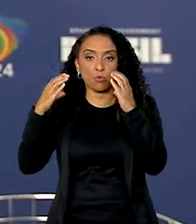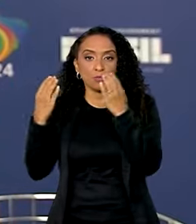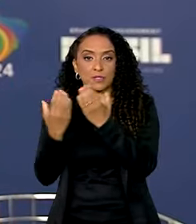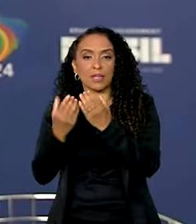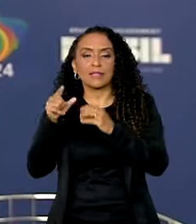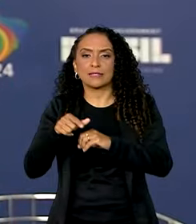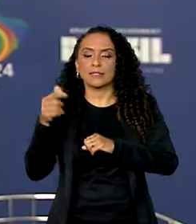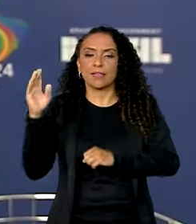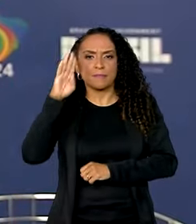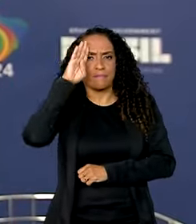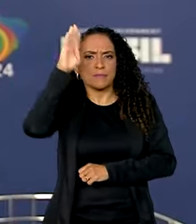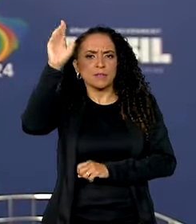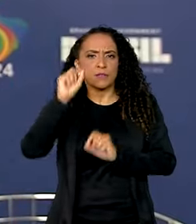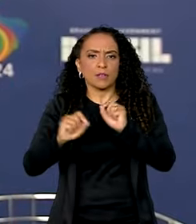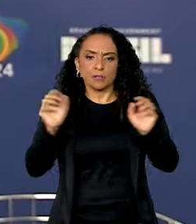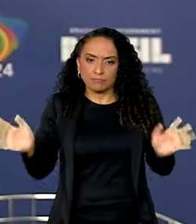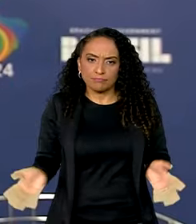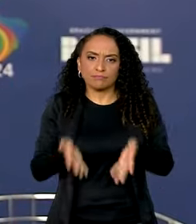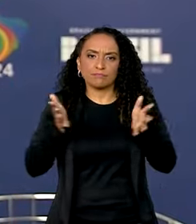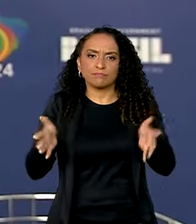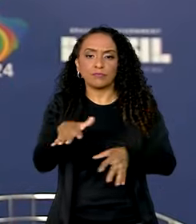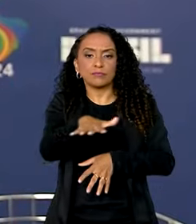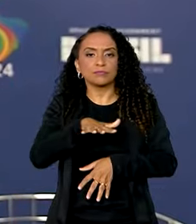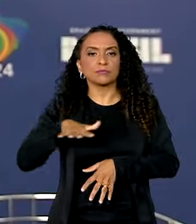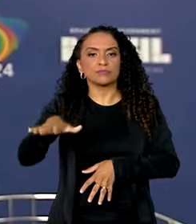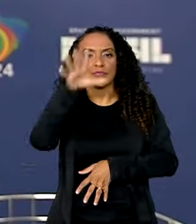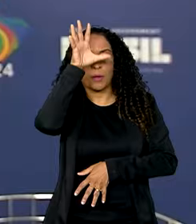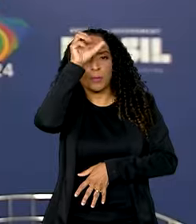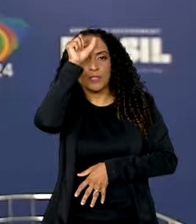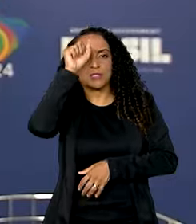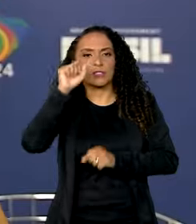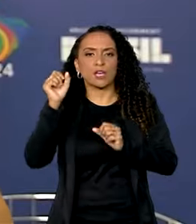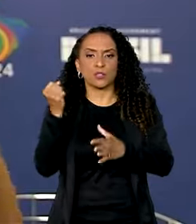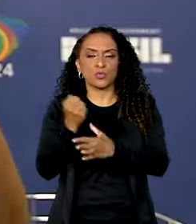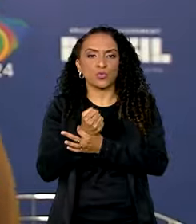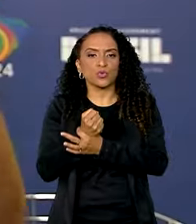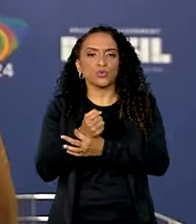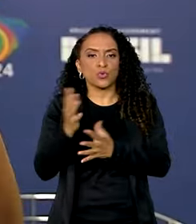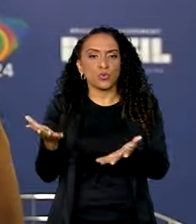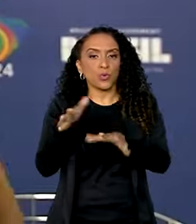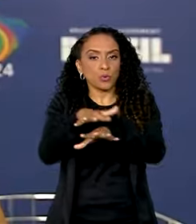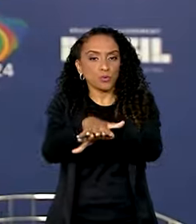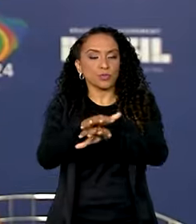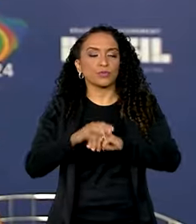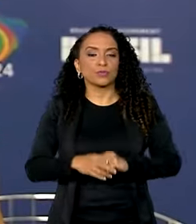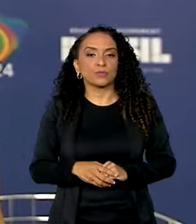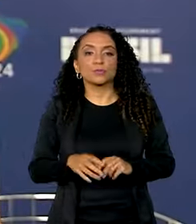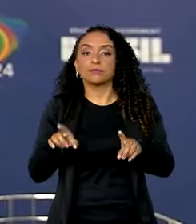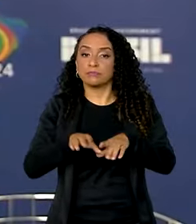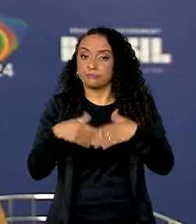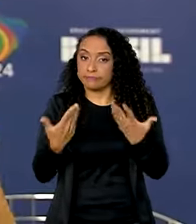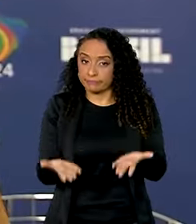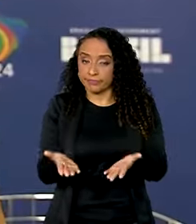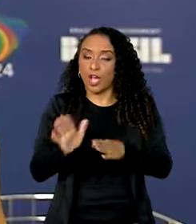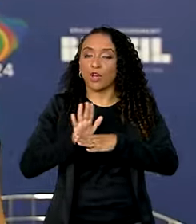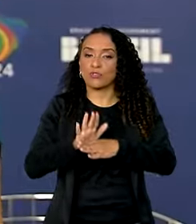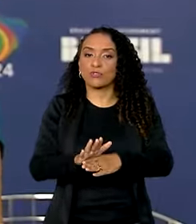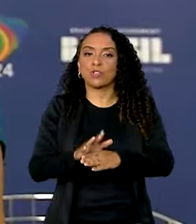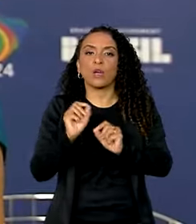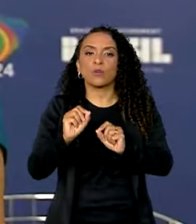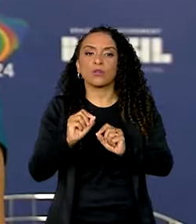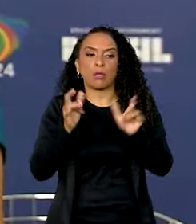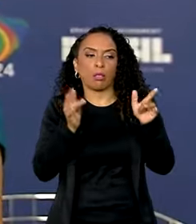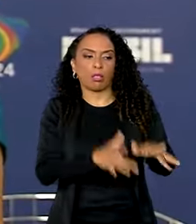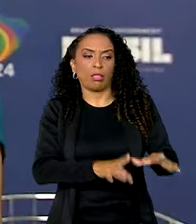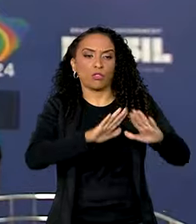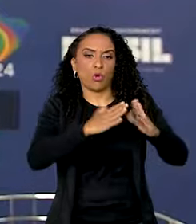é fundamental para promover um ambiente de aprendizado seguro e inclusivo, e assim ajudar a diminuir o